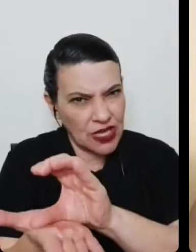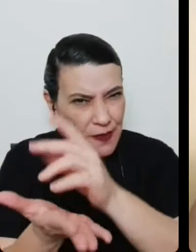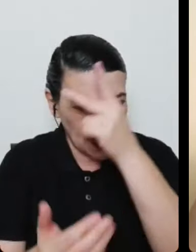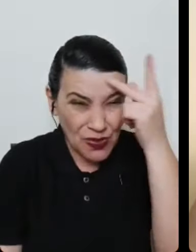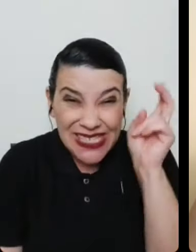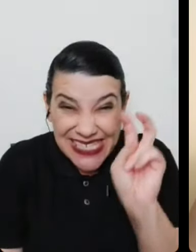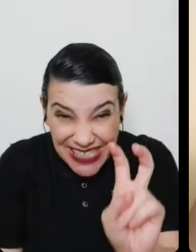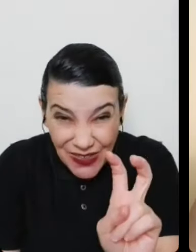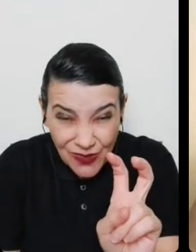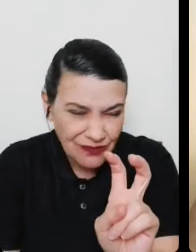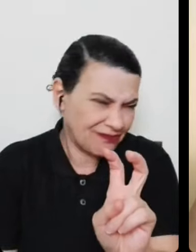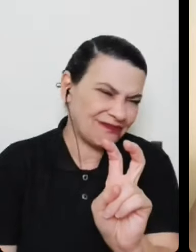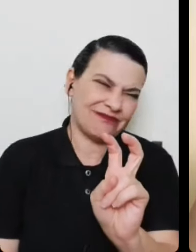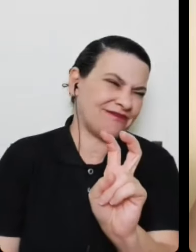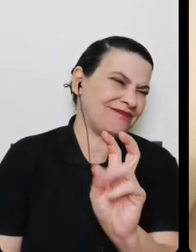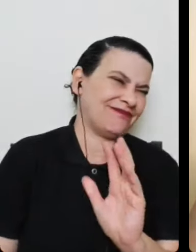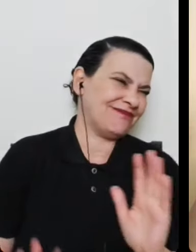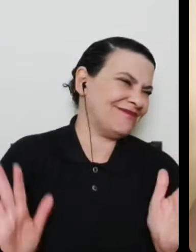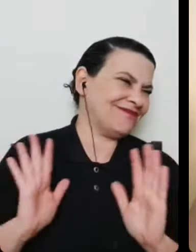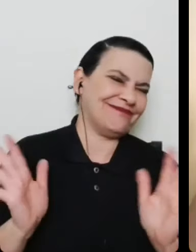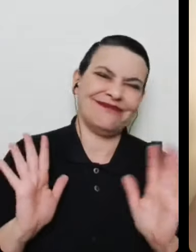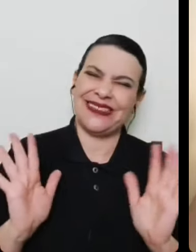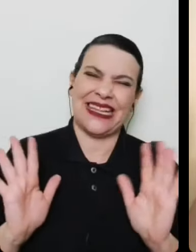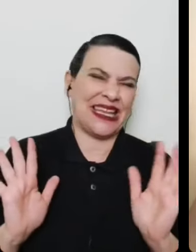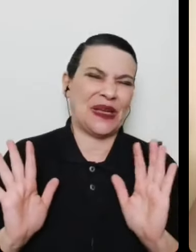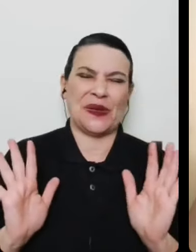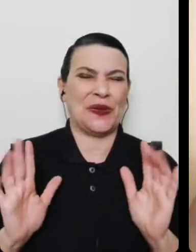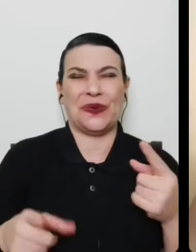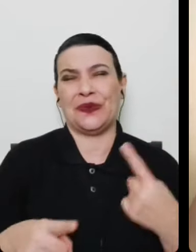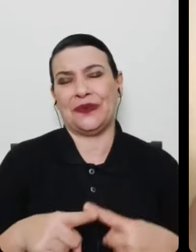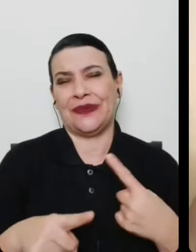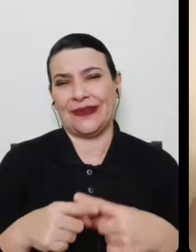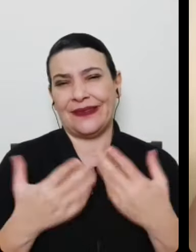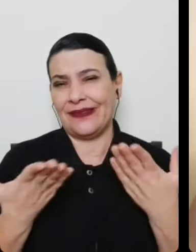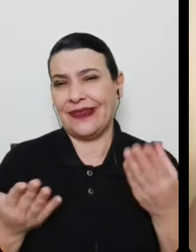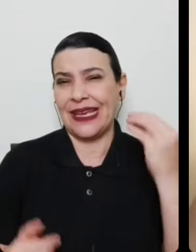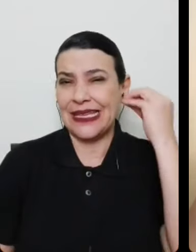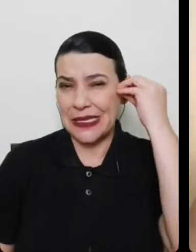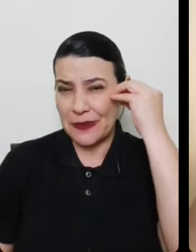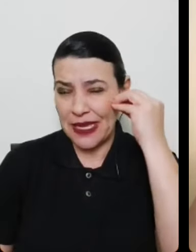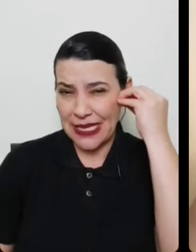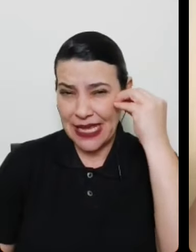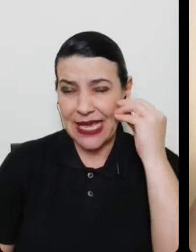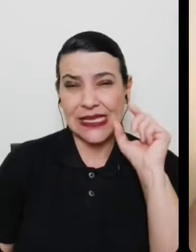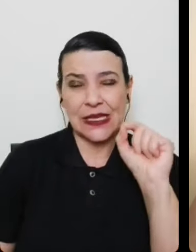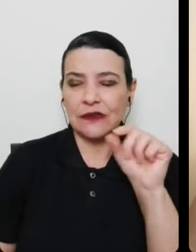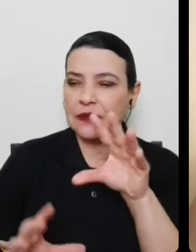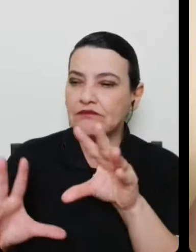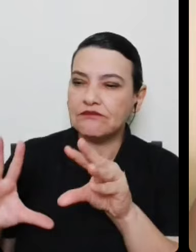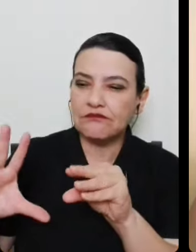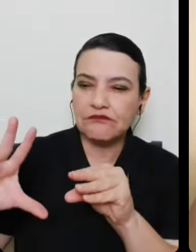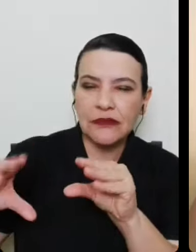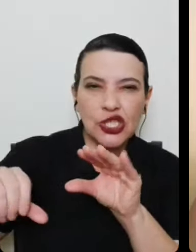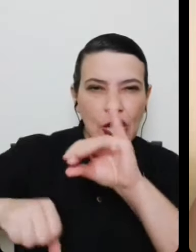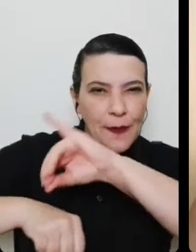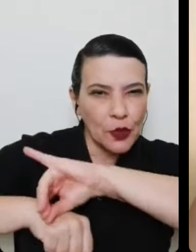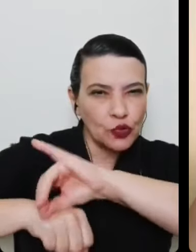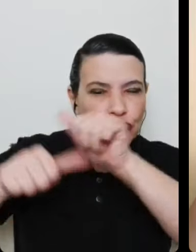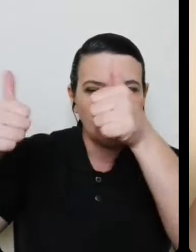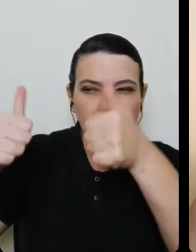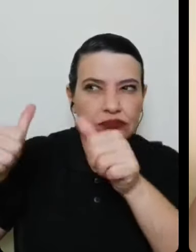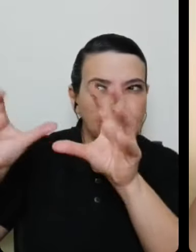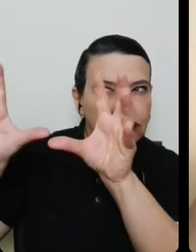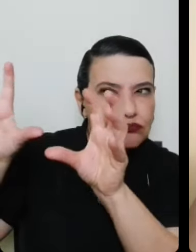pessoas? Não. Não, porque a experiência do toque, ela tem uma